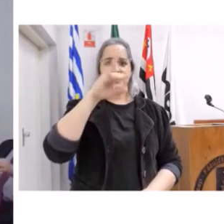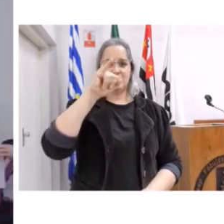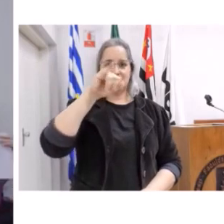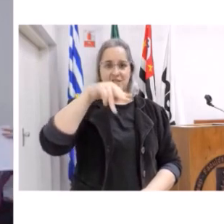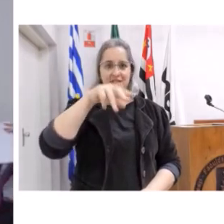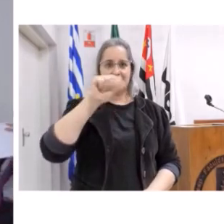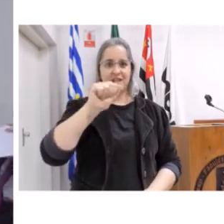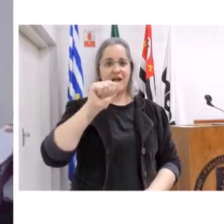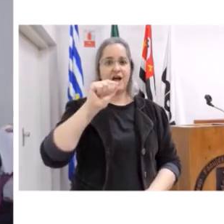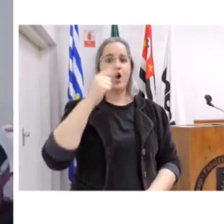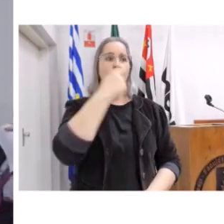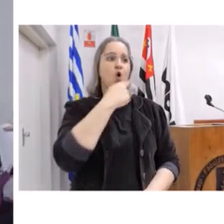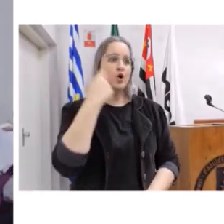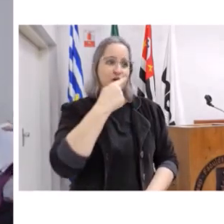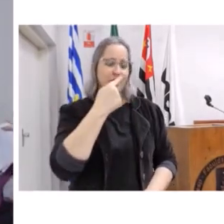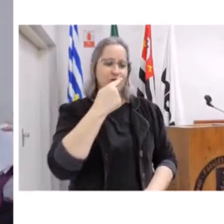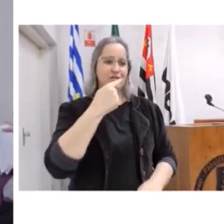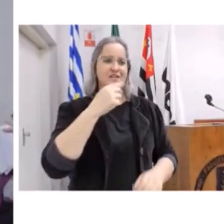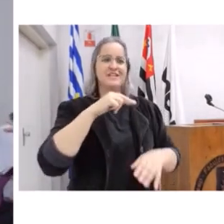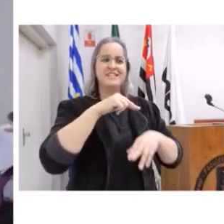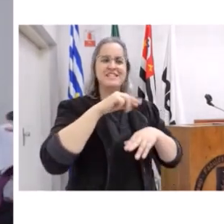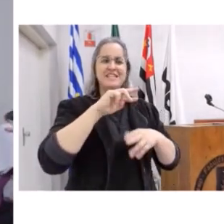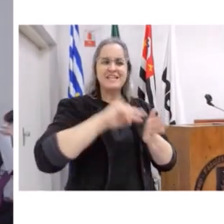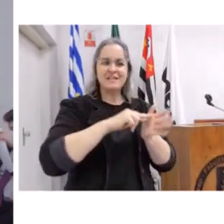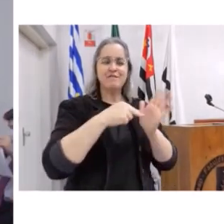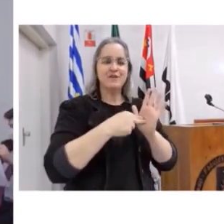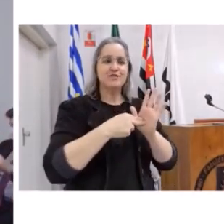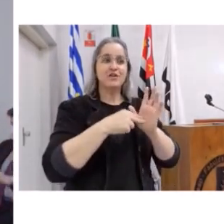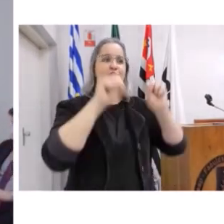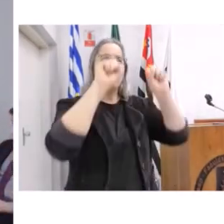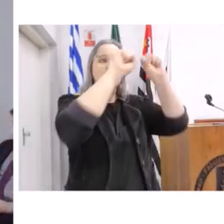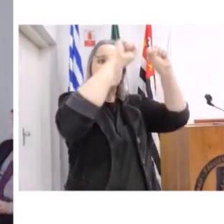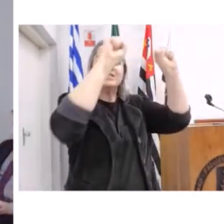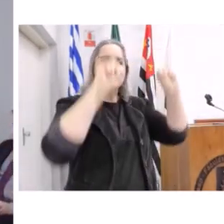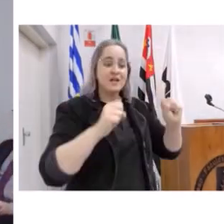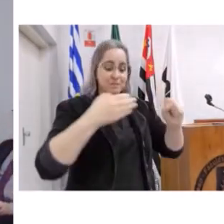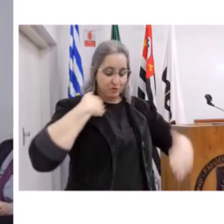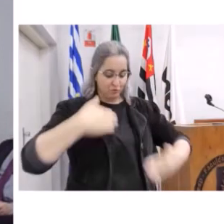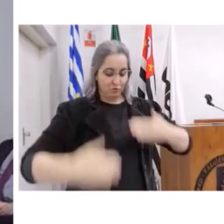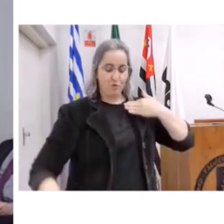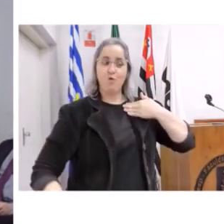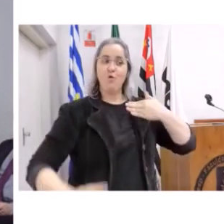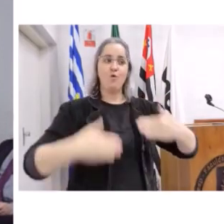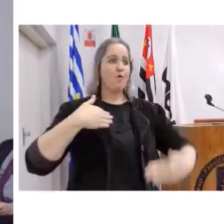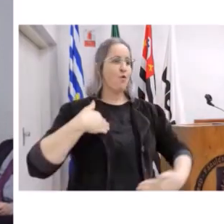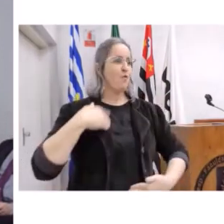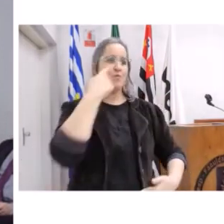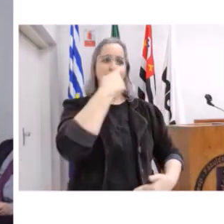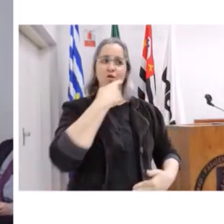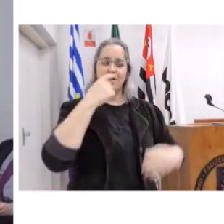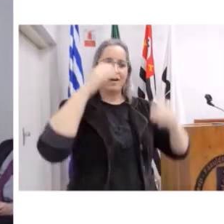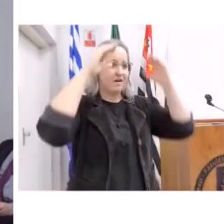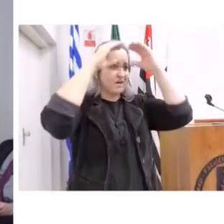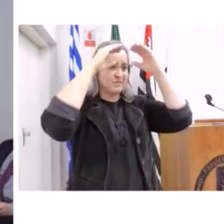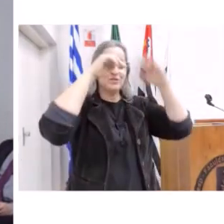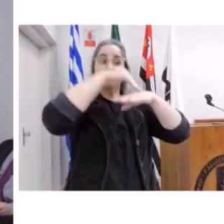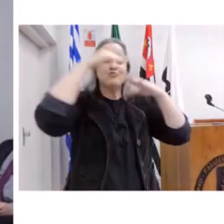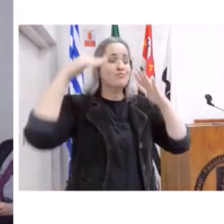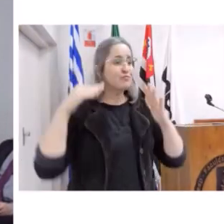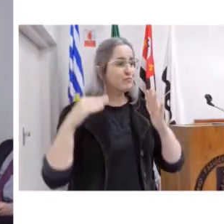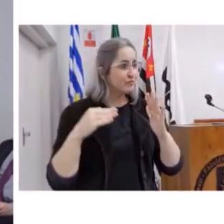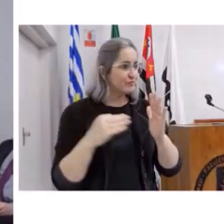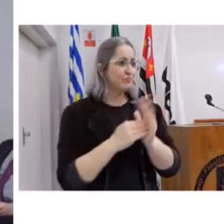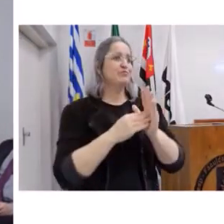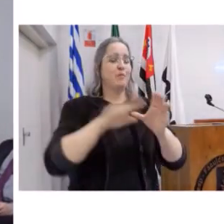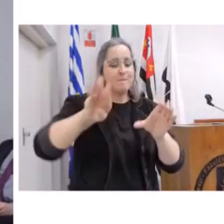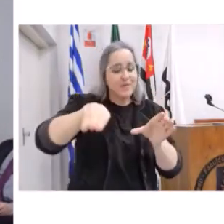aí sim você emplaca de que você tem que ver o paciente como um todo. Né? Então, são palavras que a gente tem falado, eu tenho abordado bastante